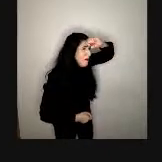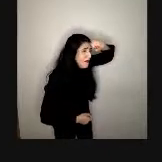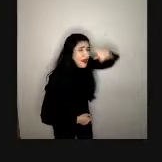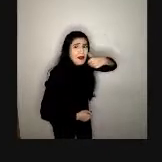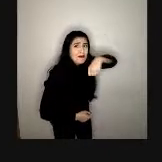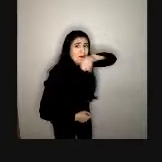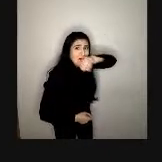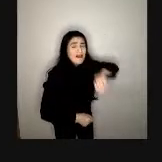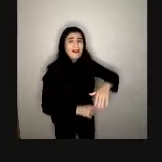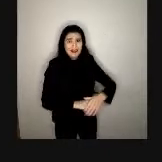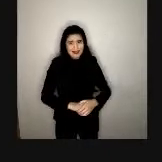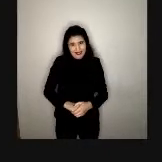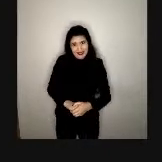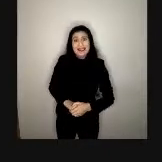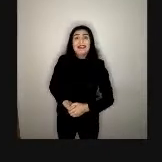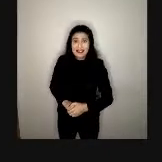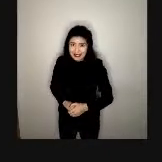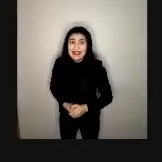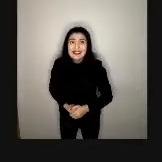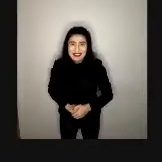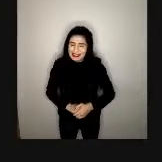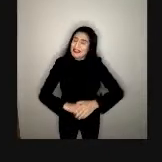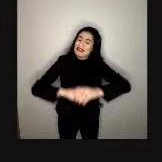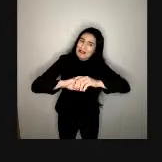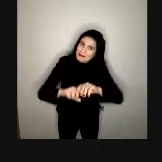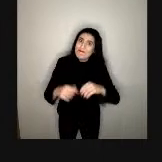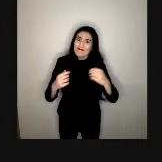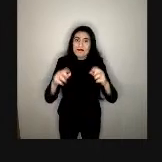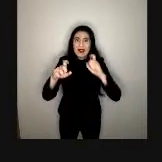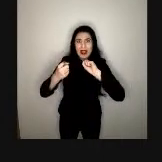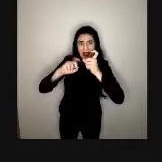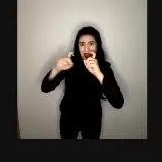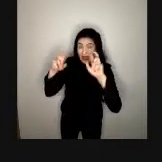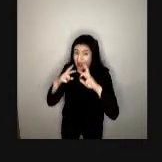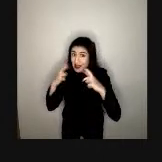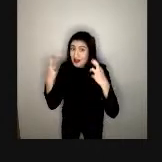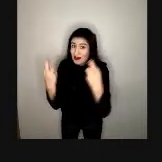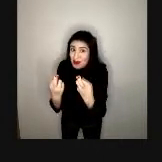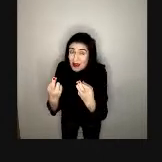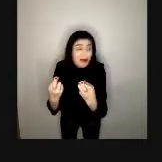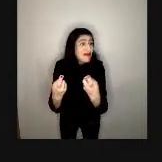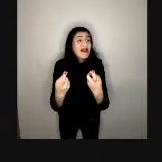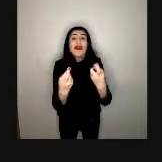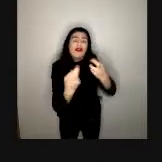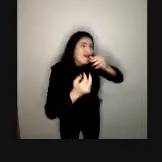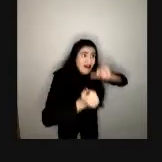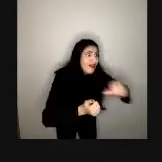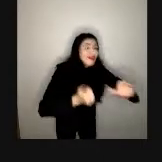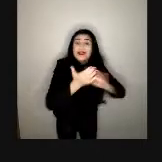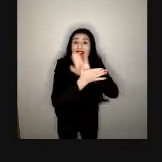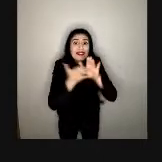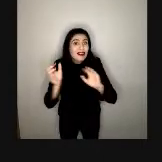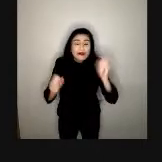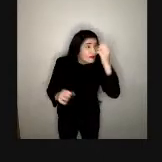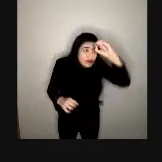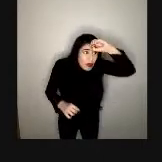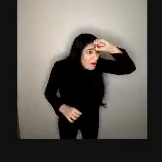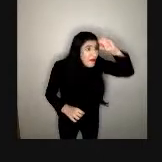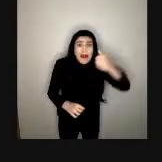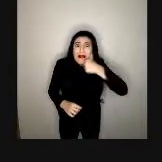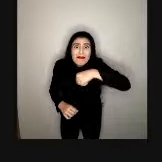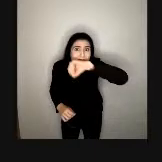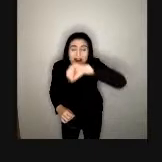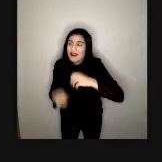de beleza, mas ele a viu numa reunião budista e não sabia que ela era minha mãe. E a convidou porque